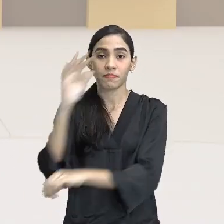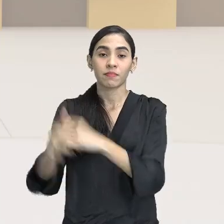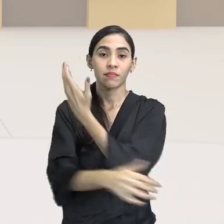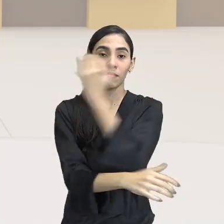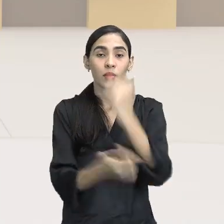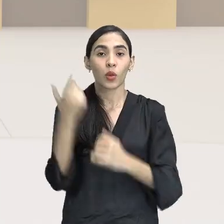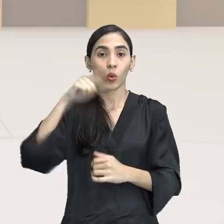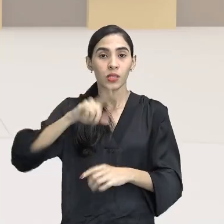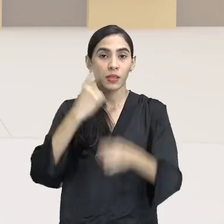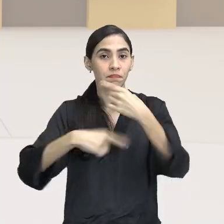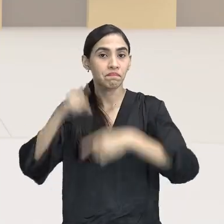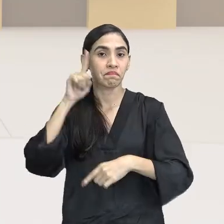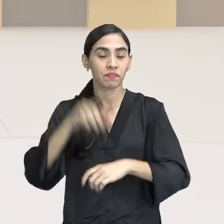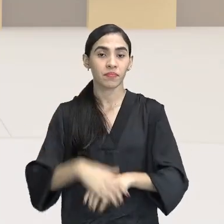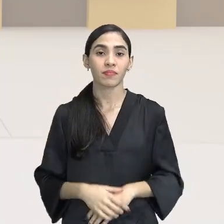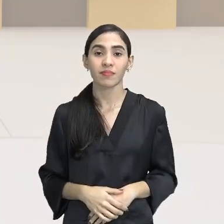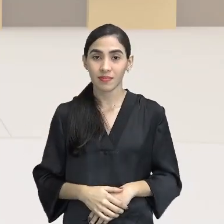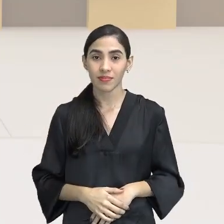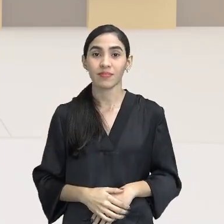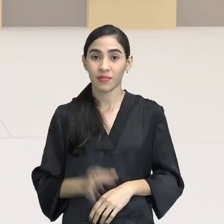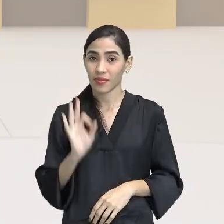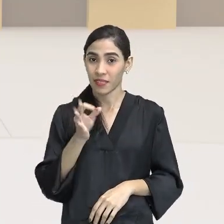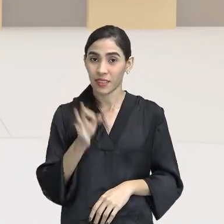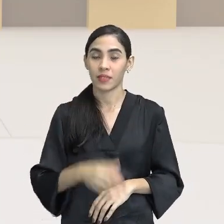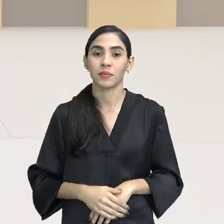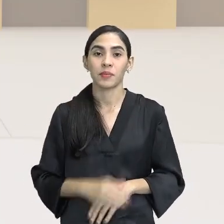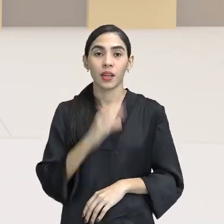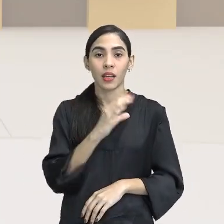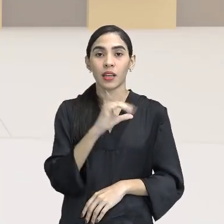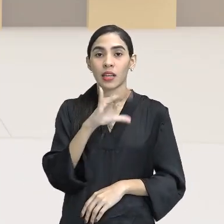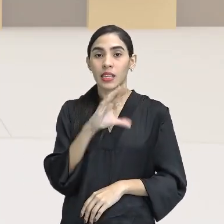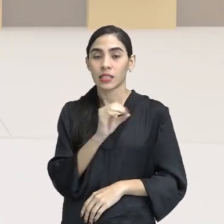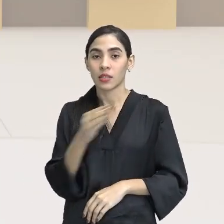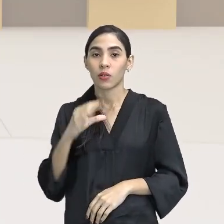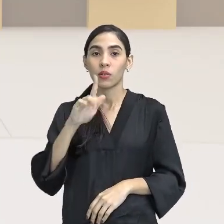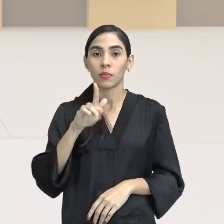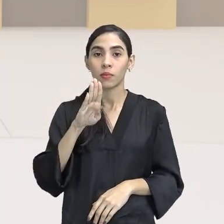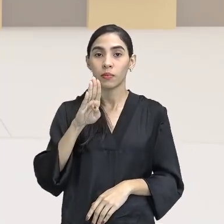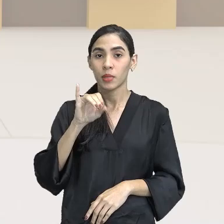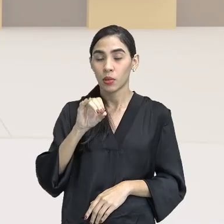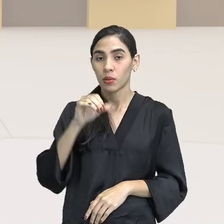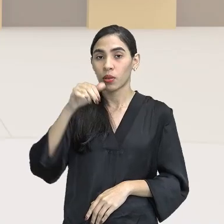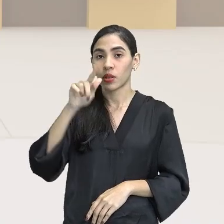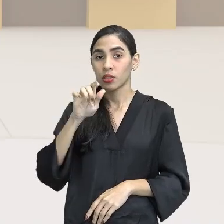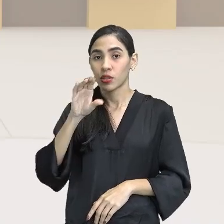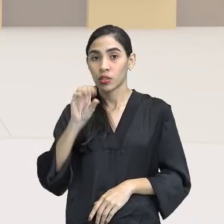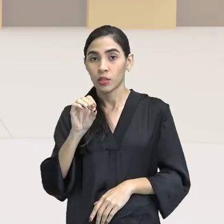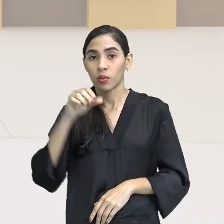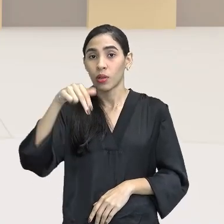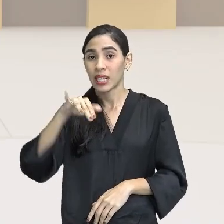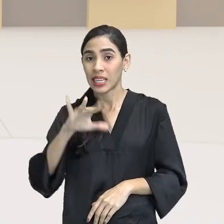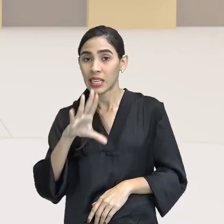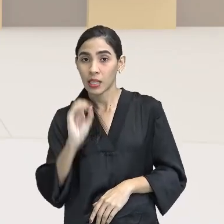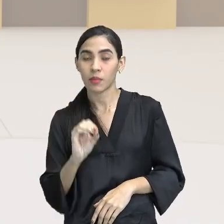se renove esse ciclo, professor? Exatamente. Esses ciclos biogeoquímicos, nós vamos falar que